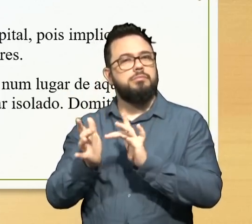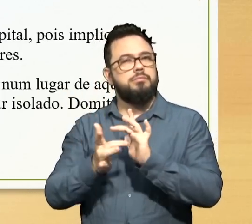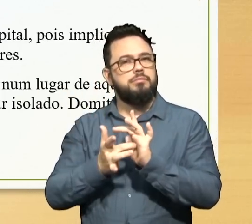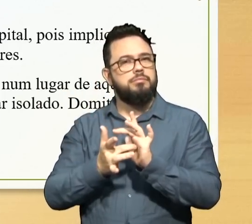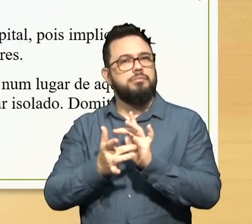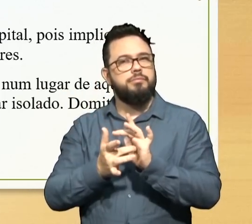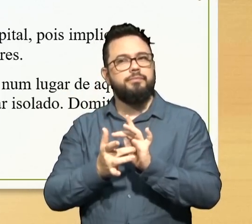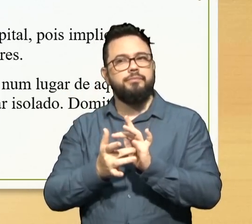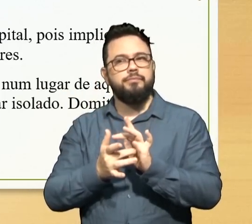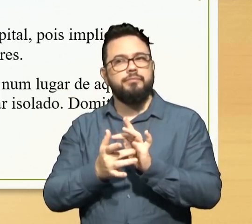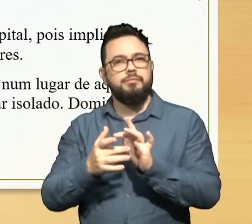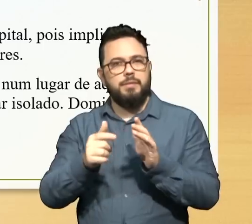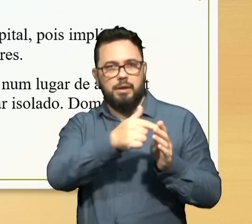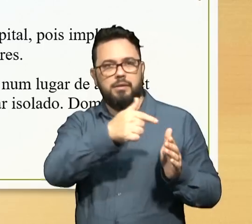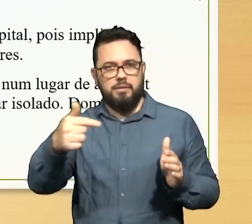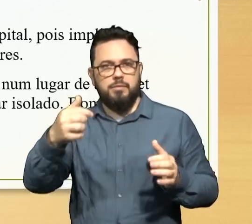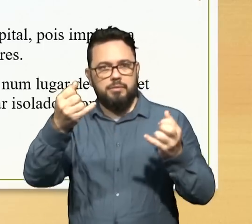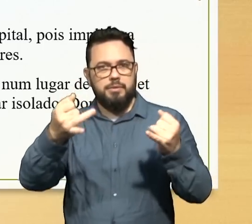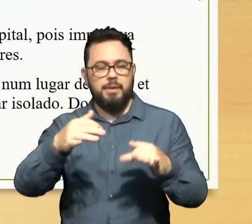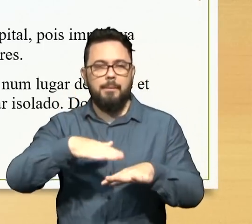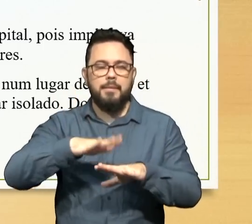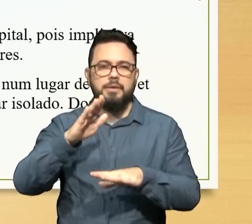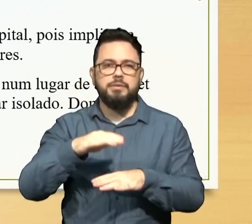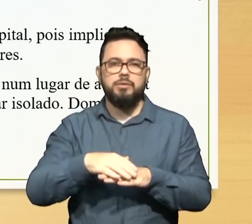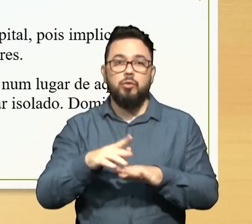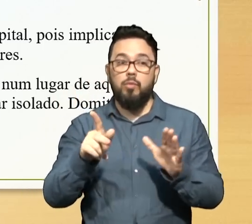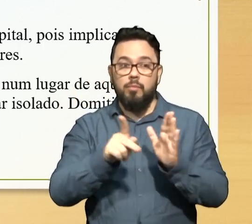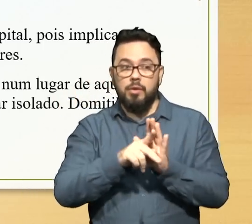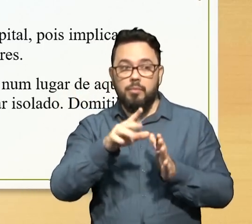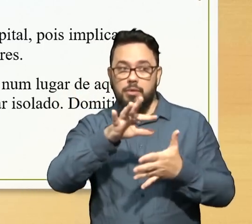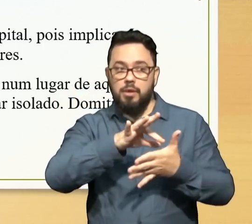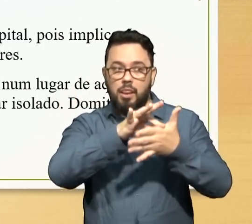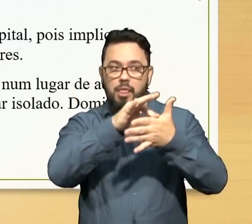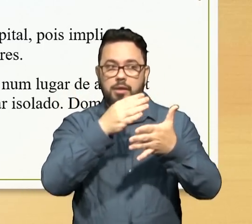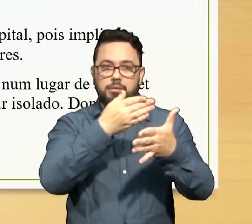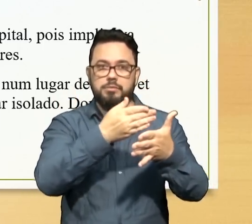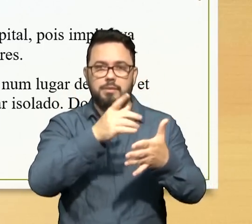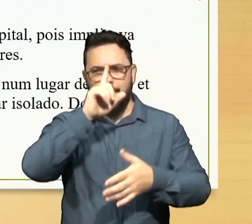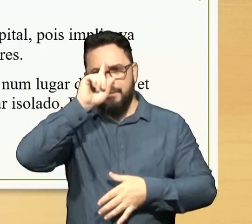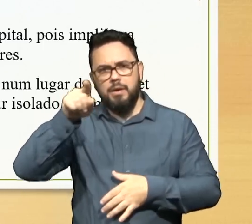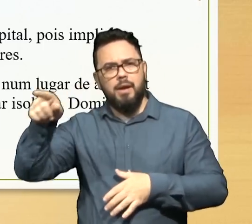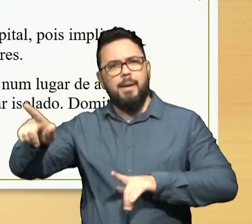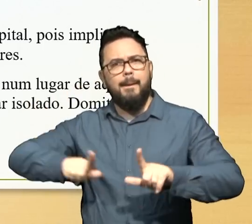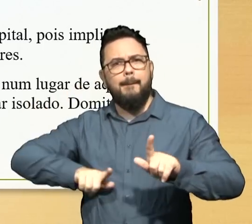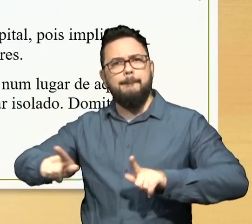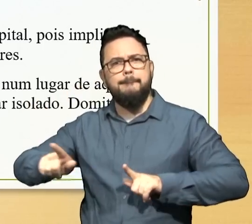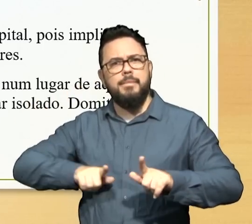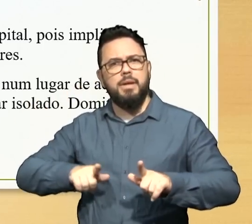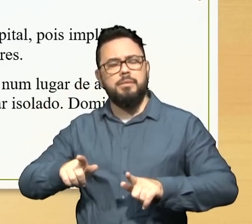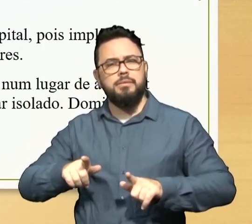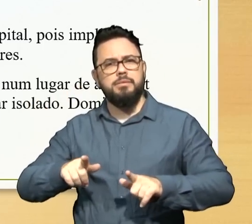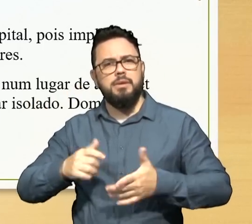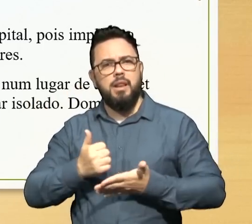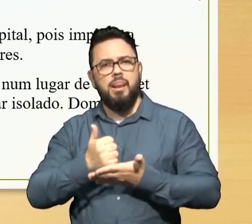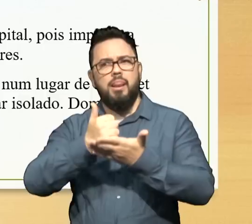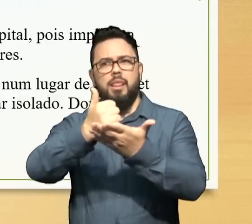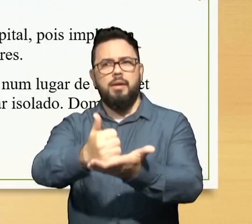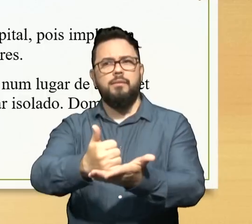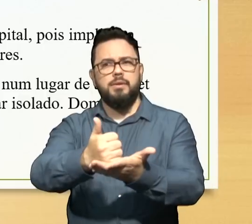Flávia Domitila durante semana o próprio Domiciano mandou que a prima dele fosse pro